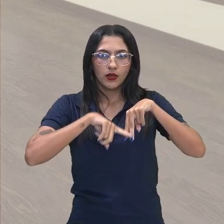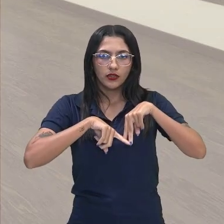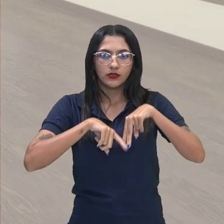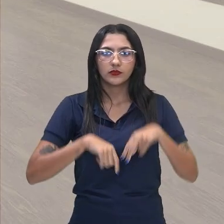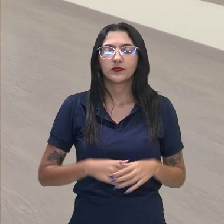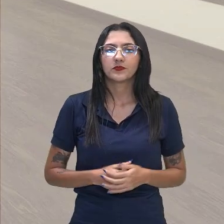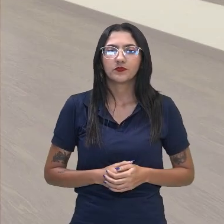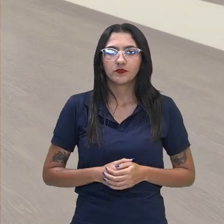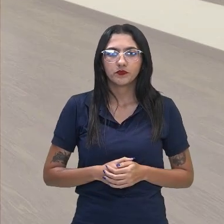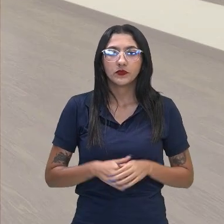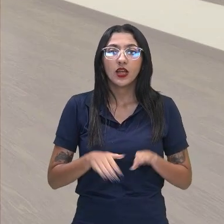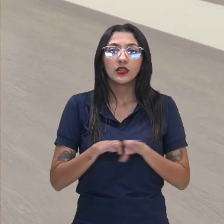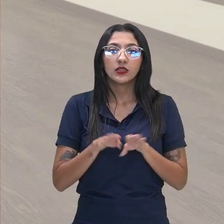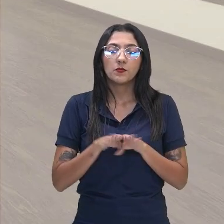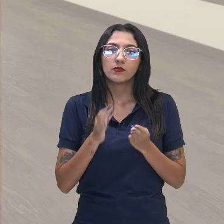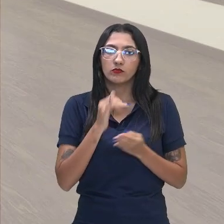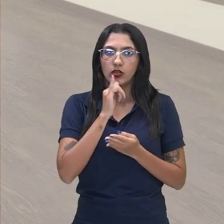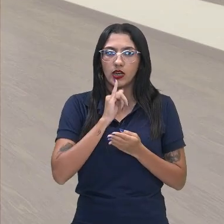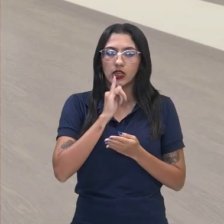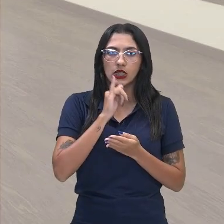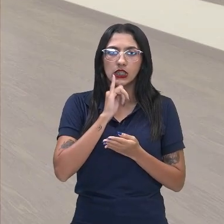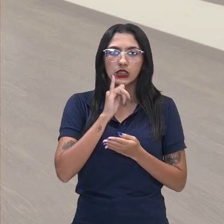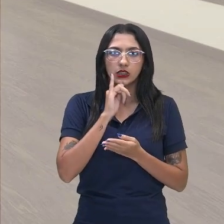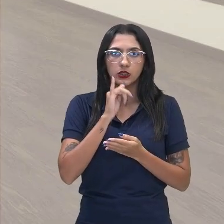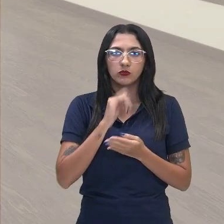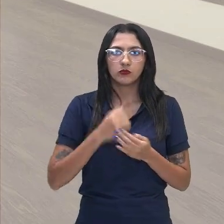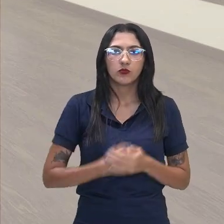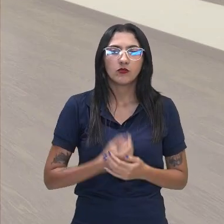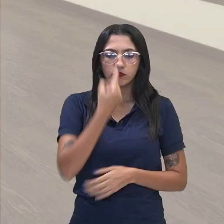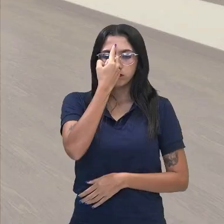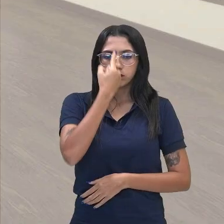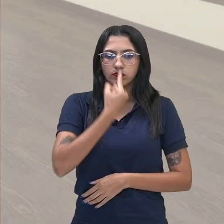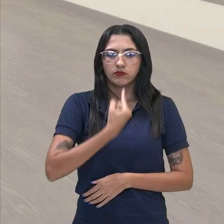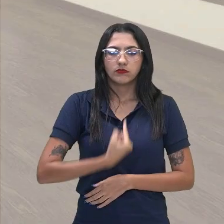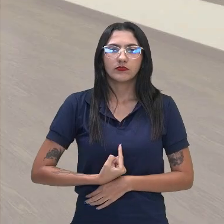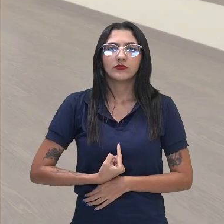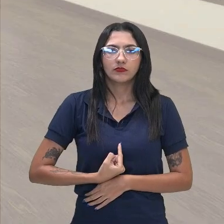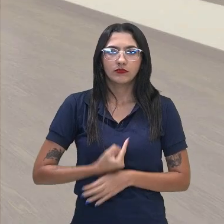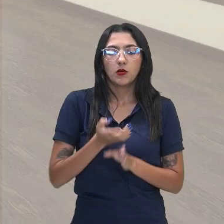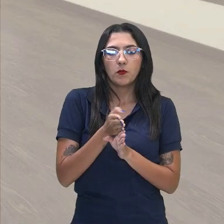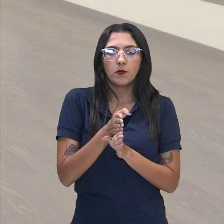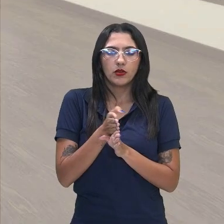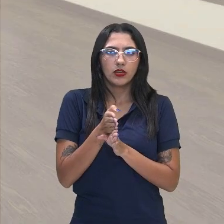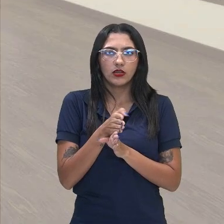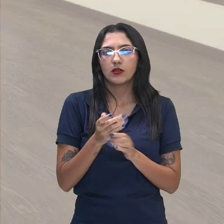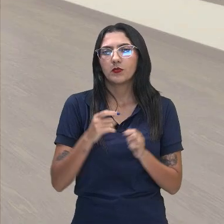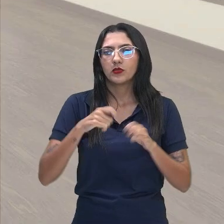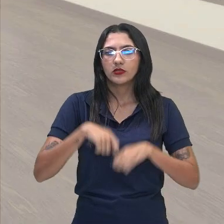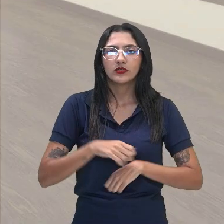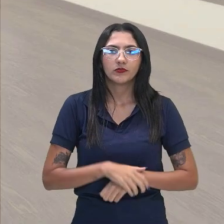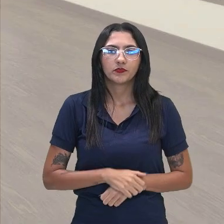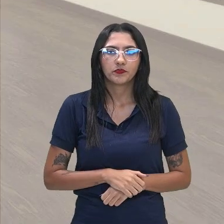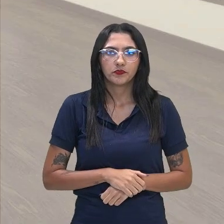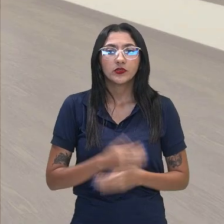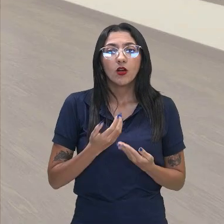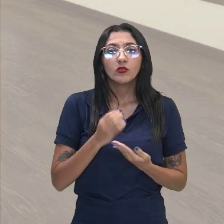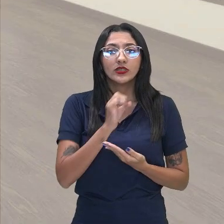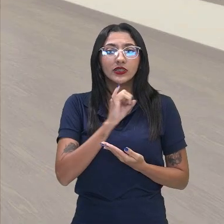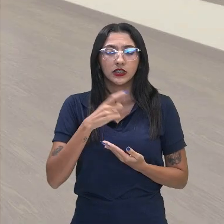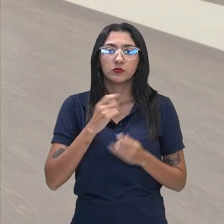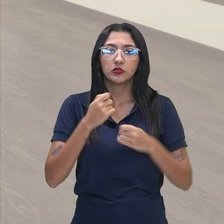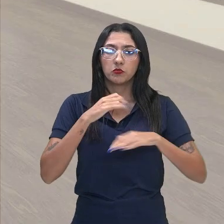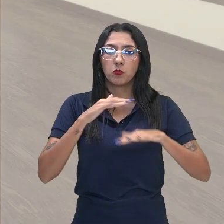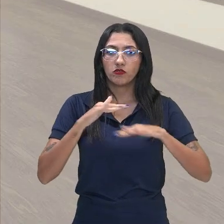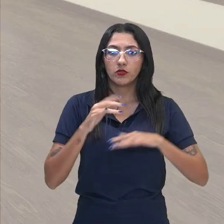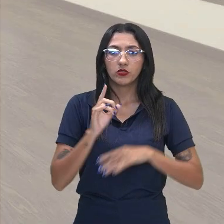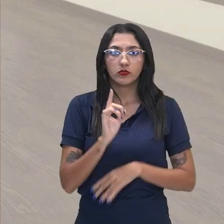temos uma linha que nos traz esse equilíbrio. Então, tudo que eu faço para o lado,